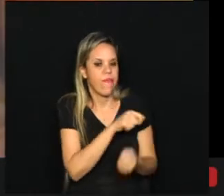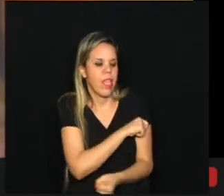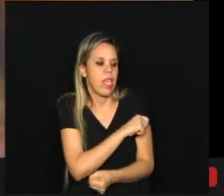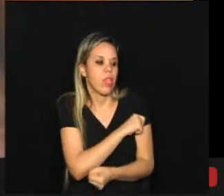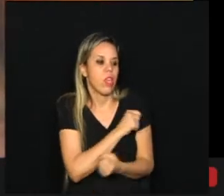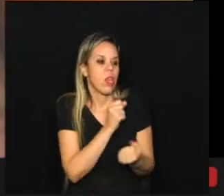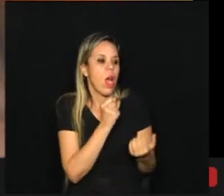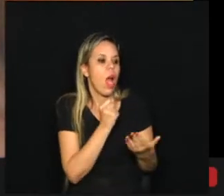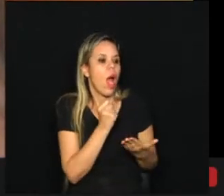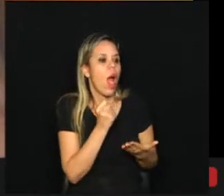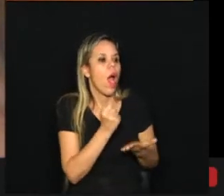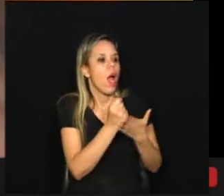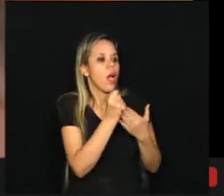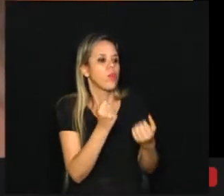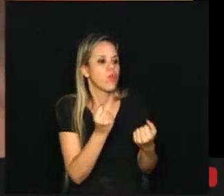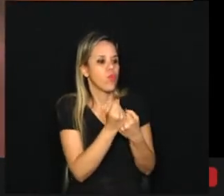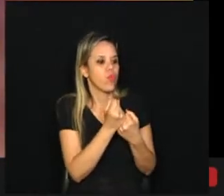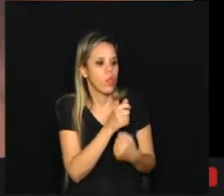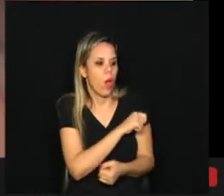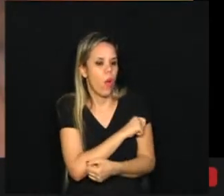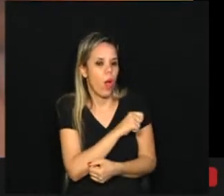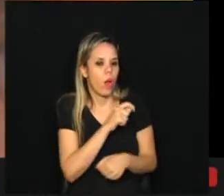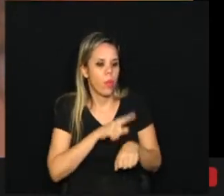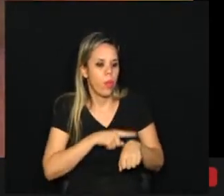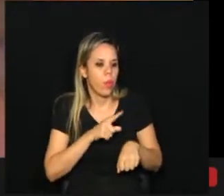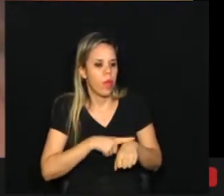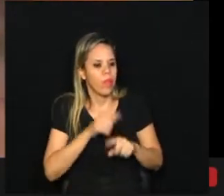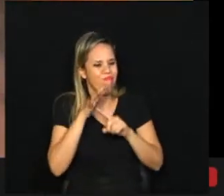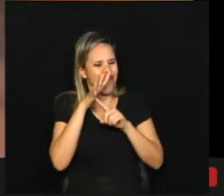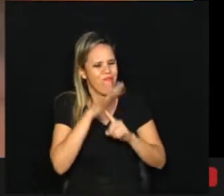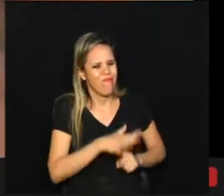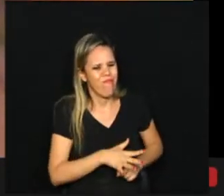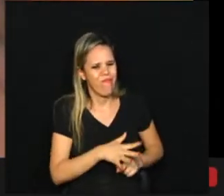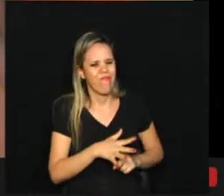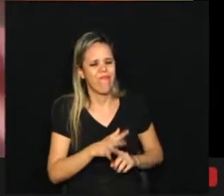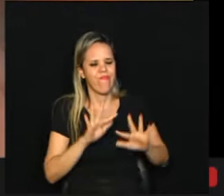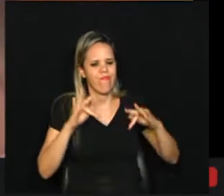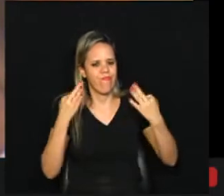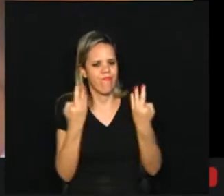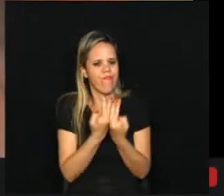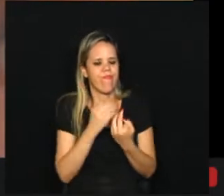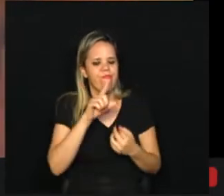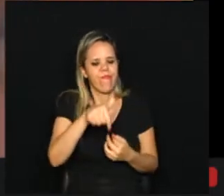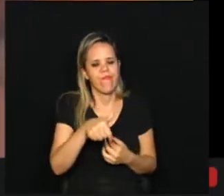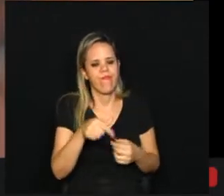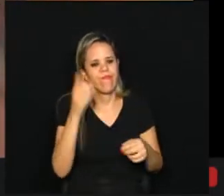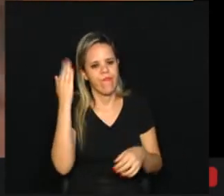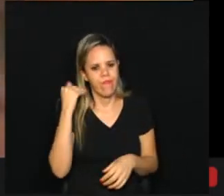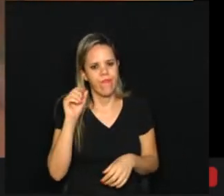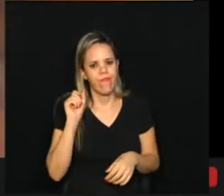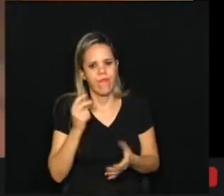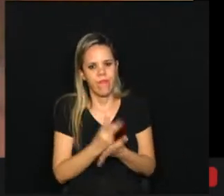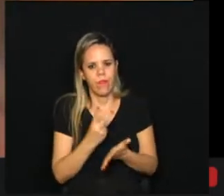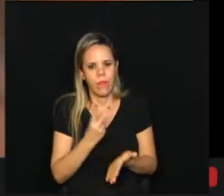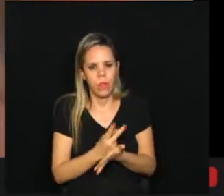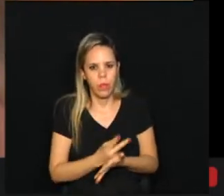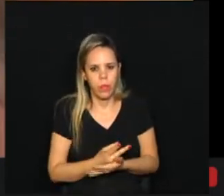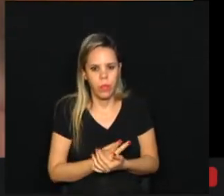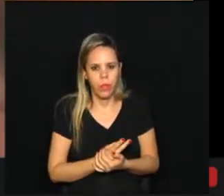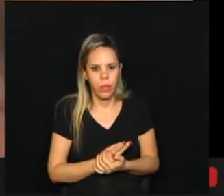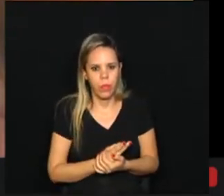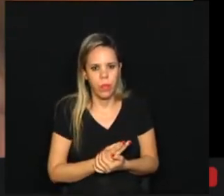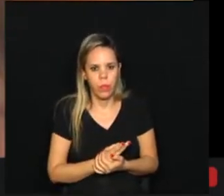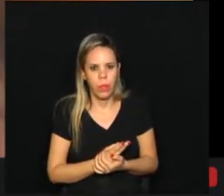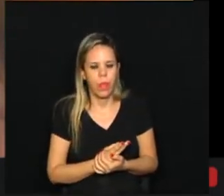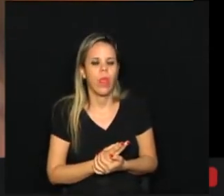o aluno no momento em que ele estava sendo agredido pelos pais e depois sabendo que mesmo que a